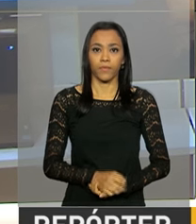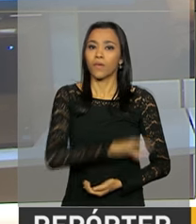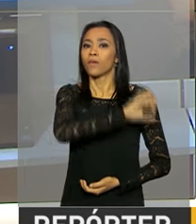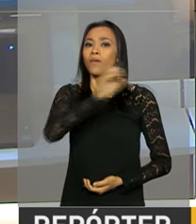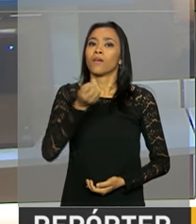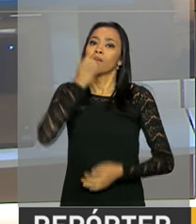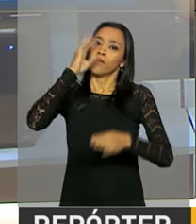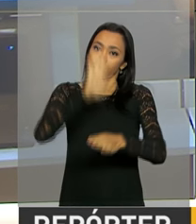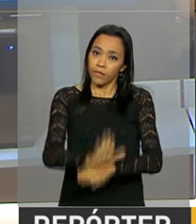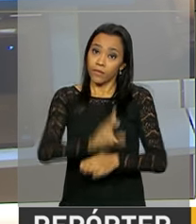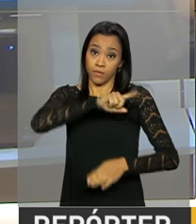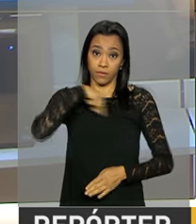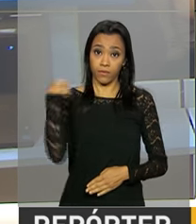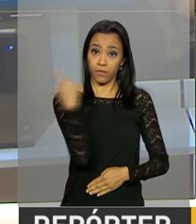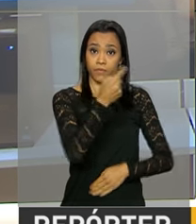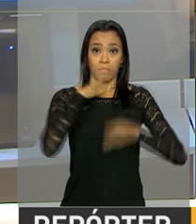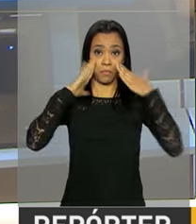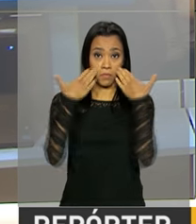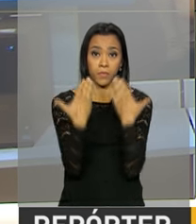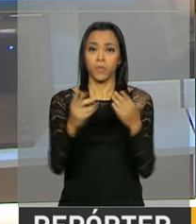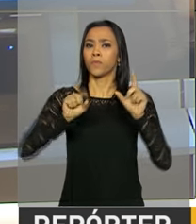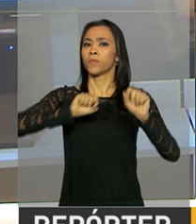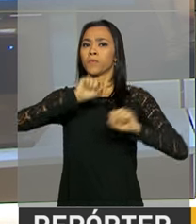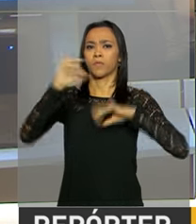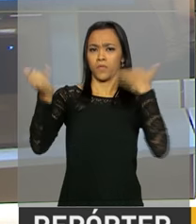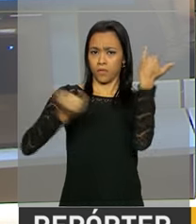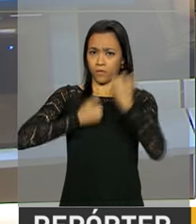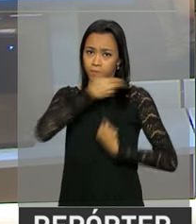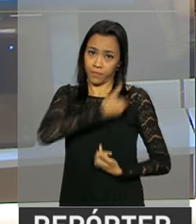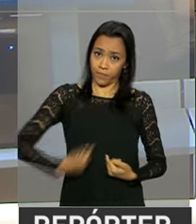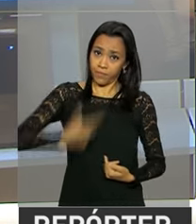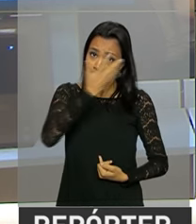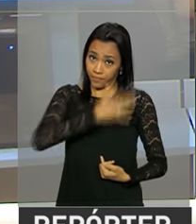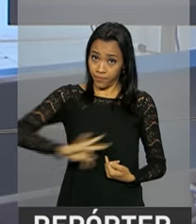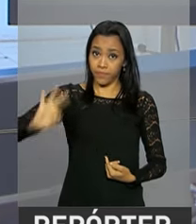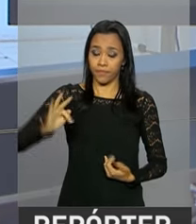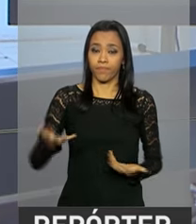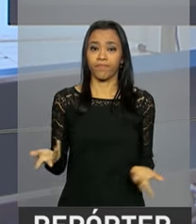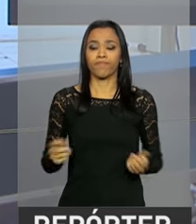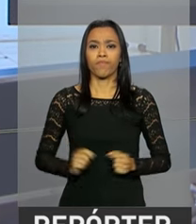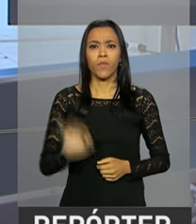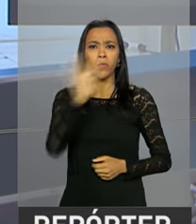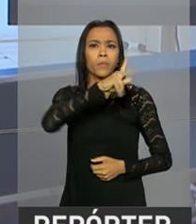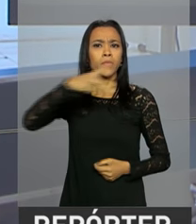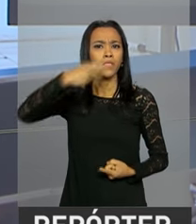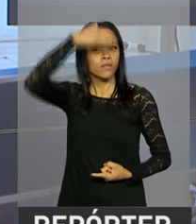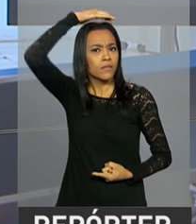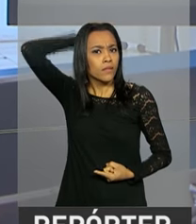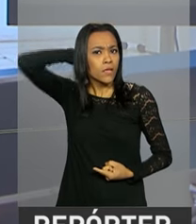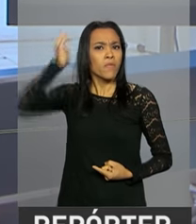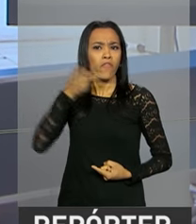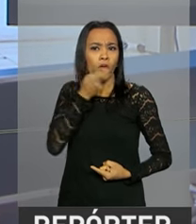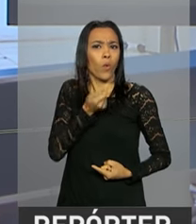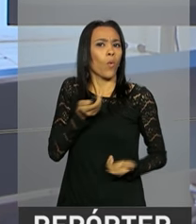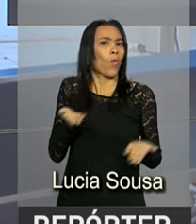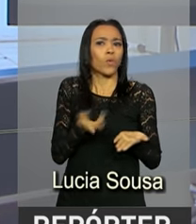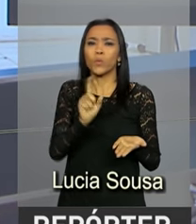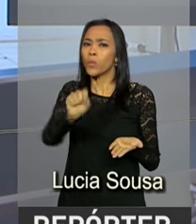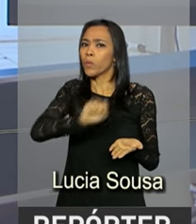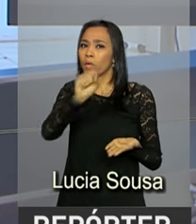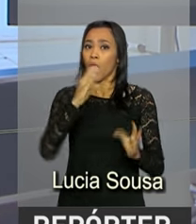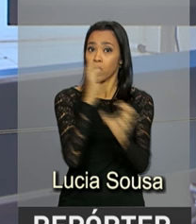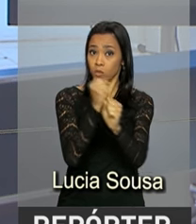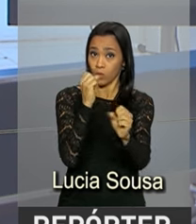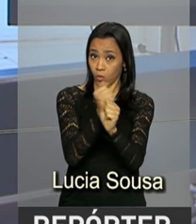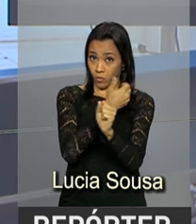Olá boa tarde estamos de volta com repórter NBR as notícias do governo federal o presidente Michel Temer disse hoje que as contas